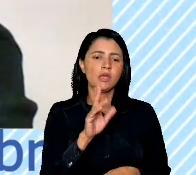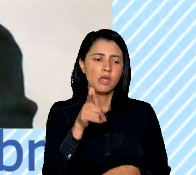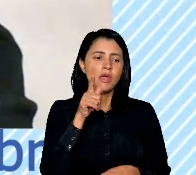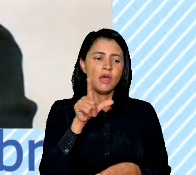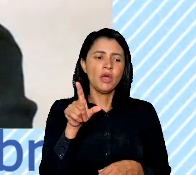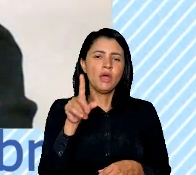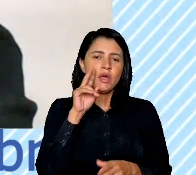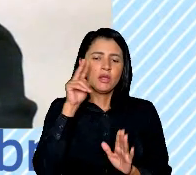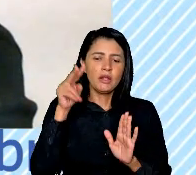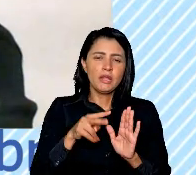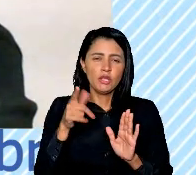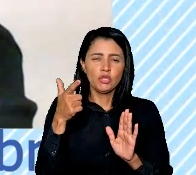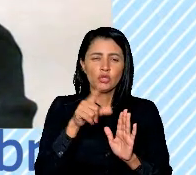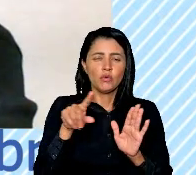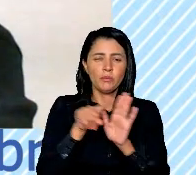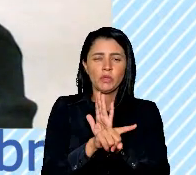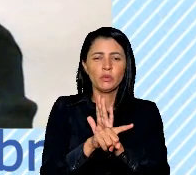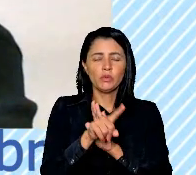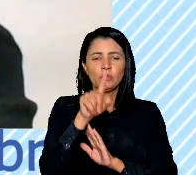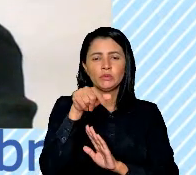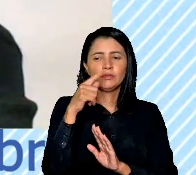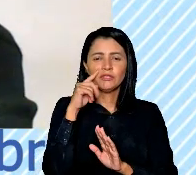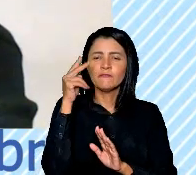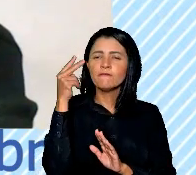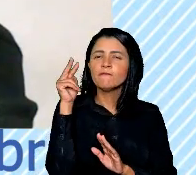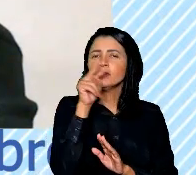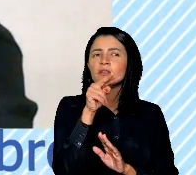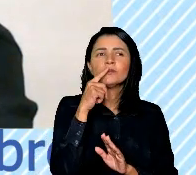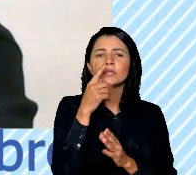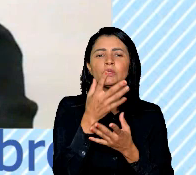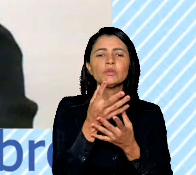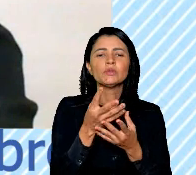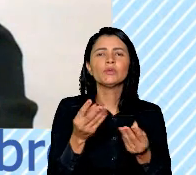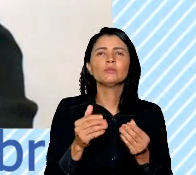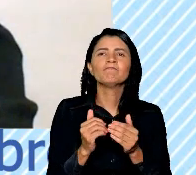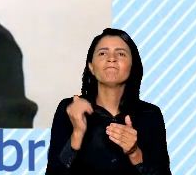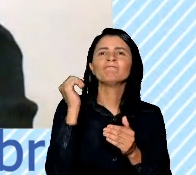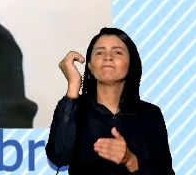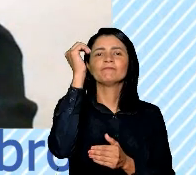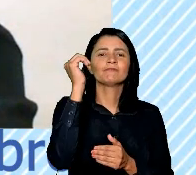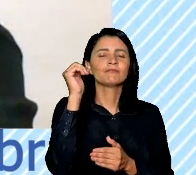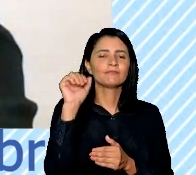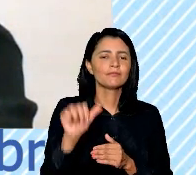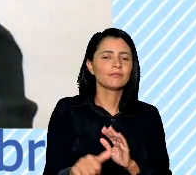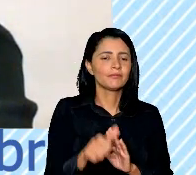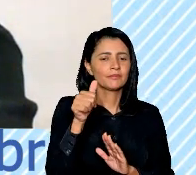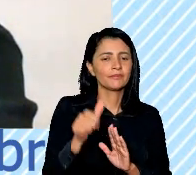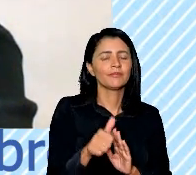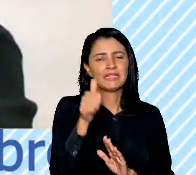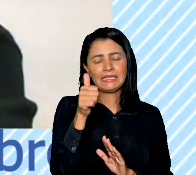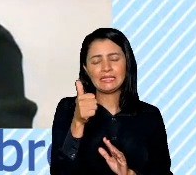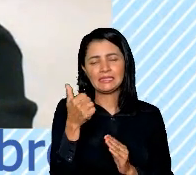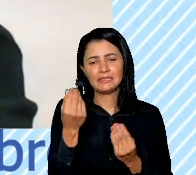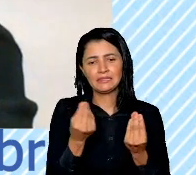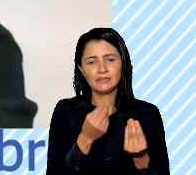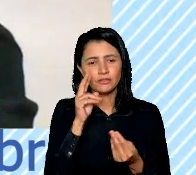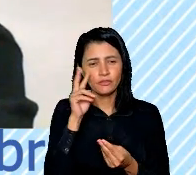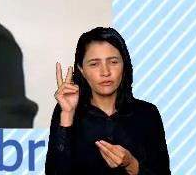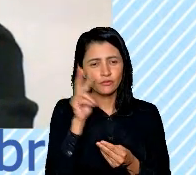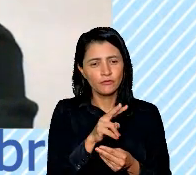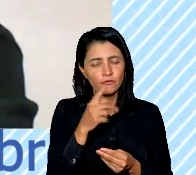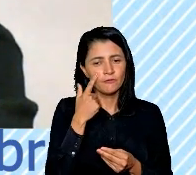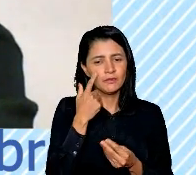aqui as perguntas que eu tinha visto, agora elas subiram. A primeira, deixa eu ver, não, estou aqui